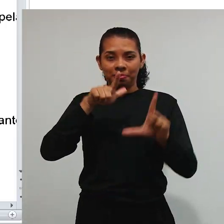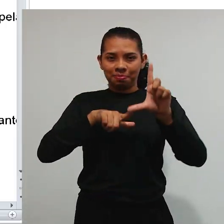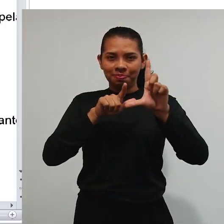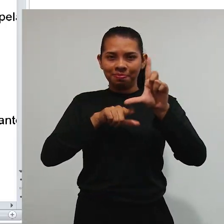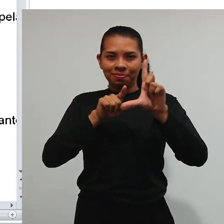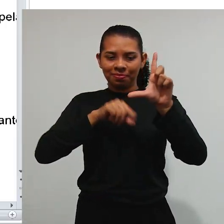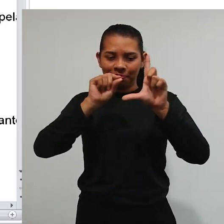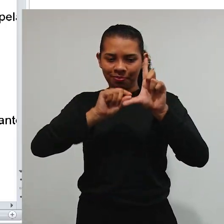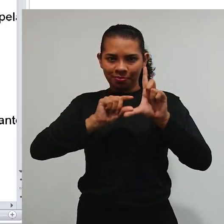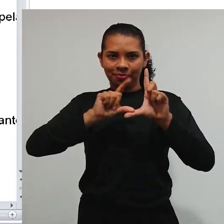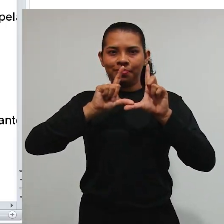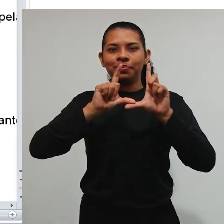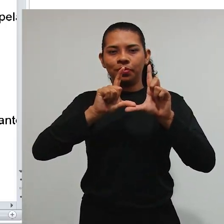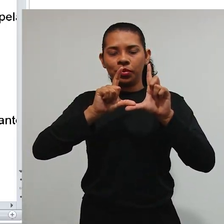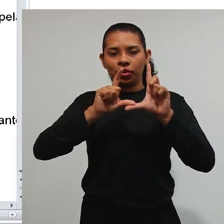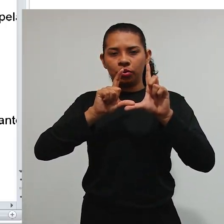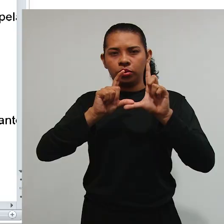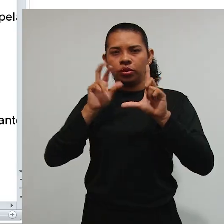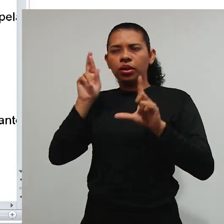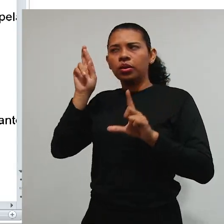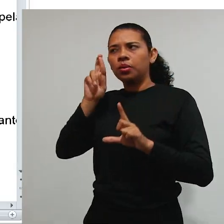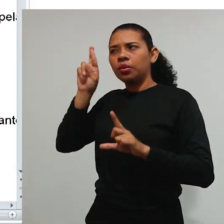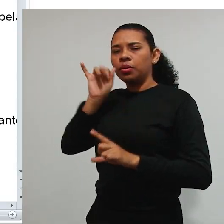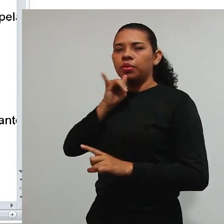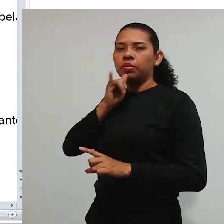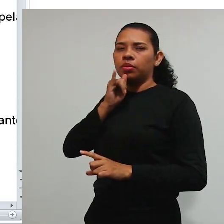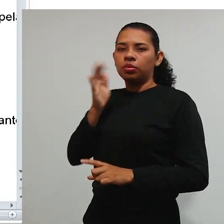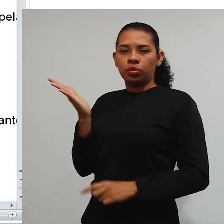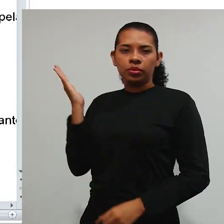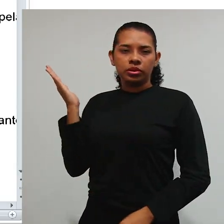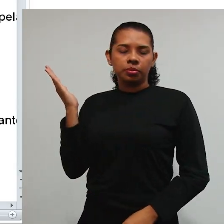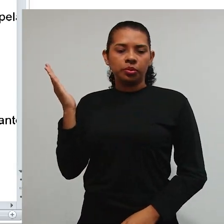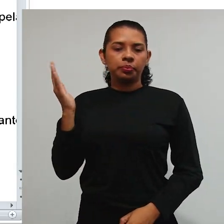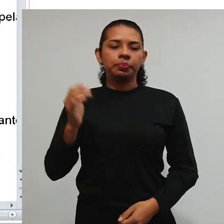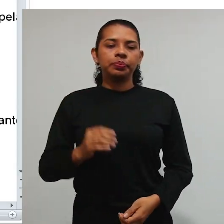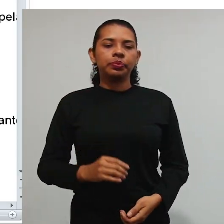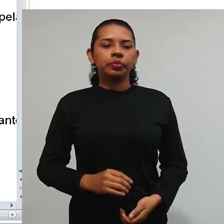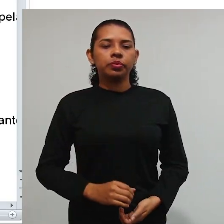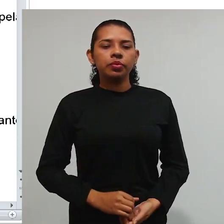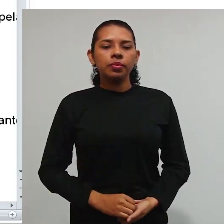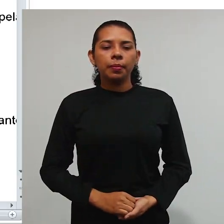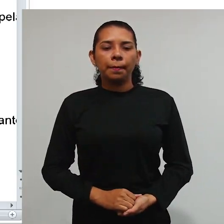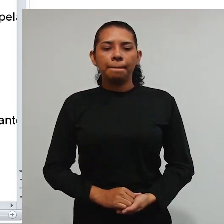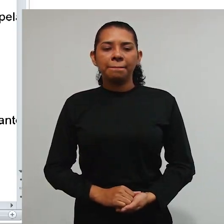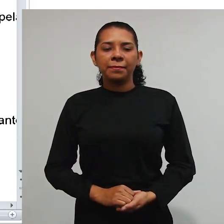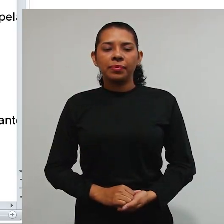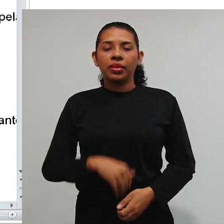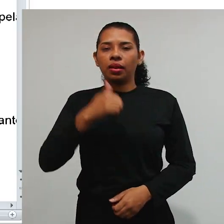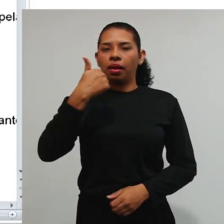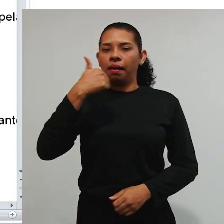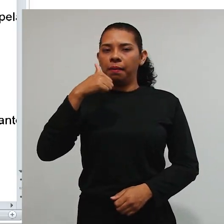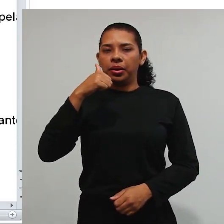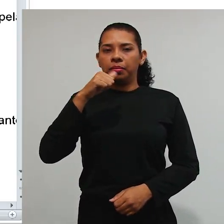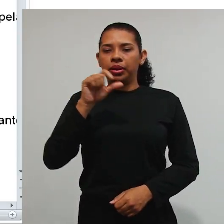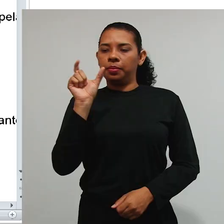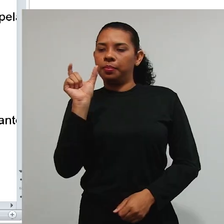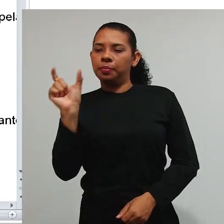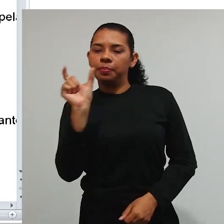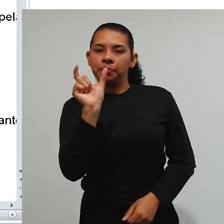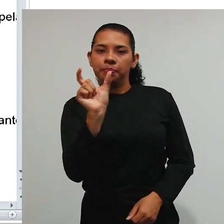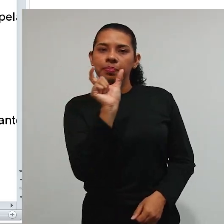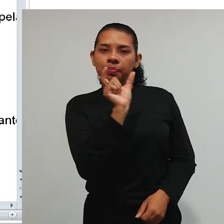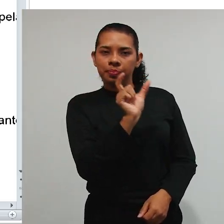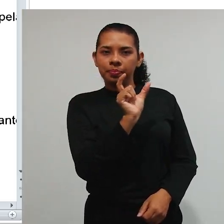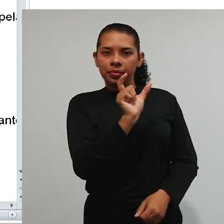Só a primeira aqui. Opa! Só a primeira letra é maiúscula, tá? Ou a primeira de cada palavra em